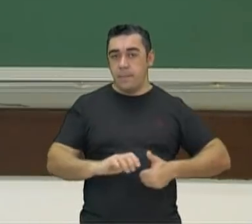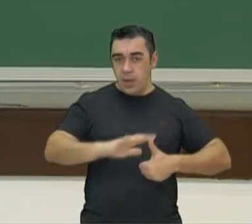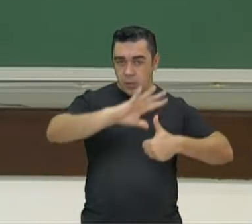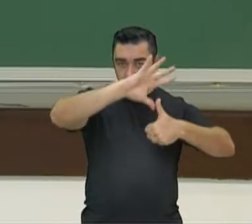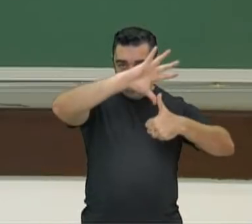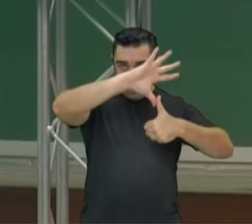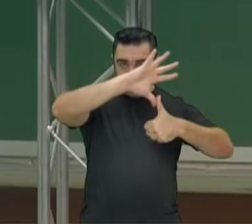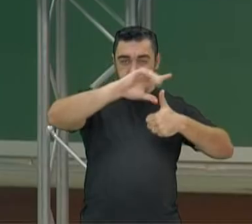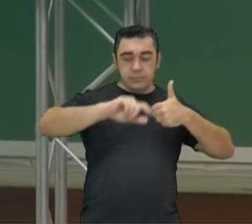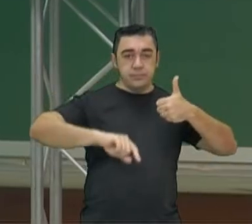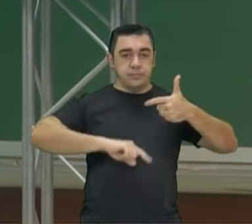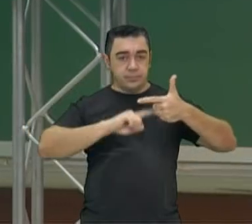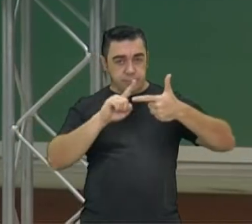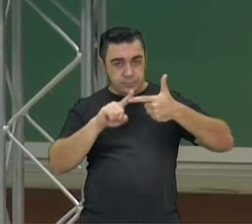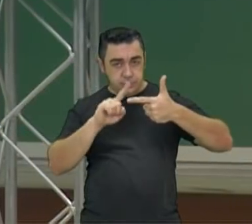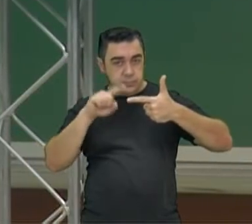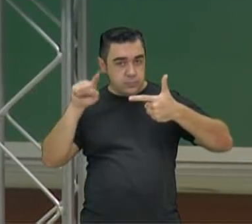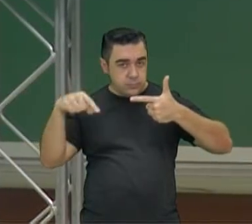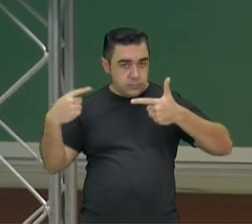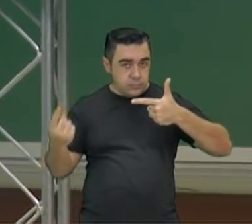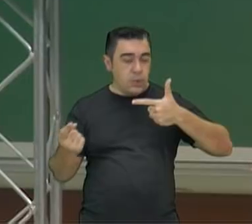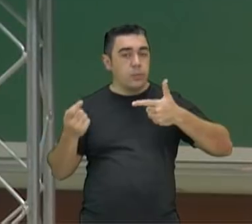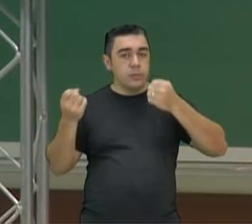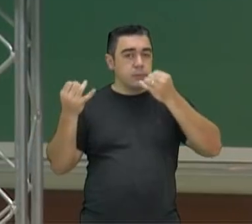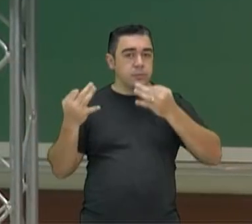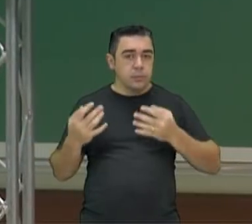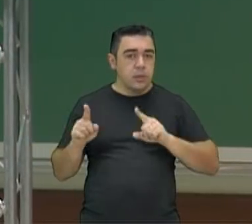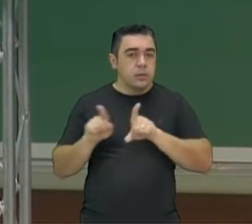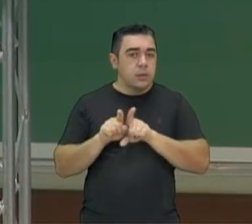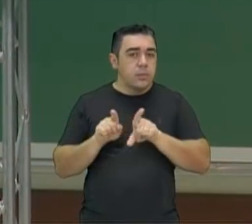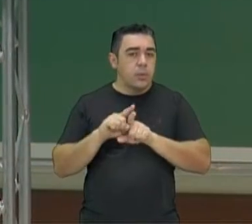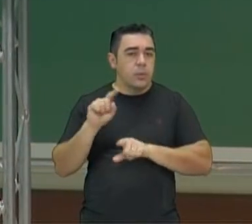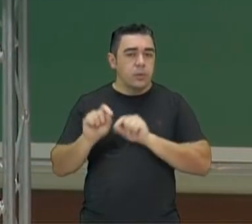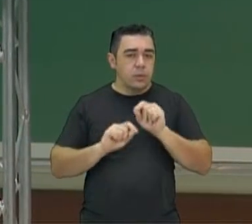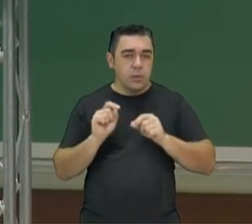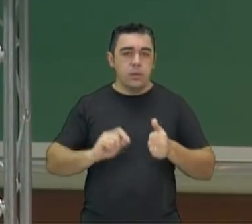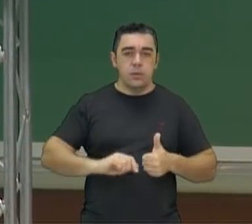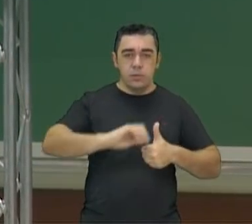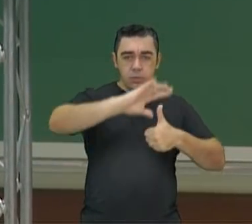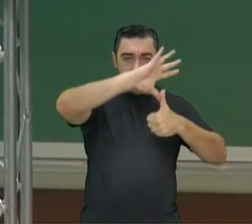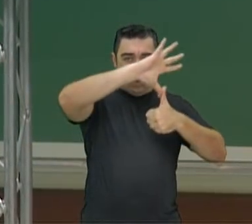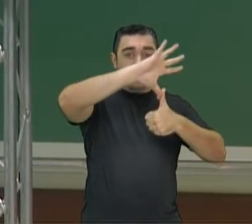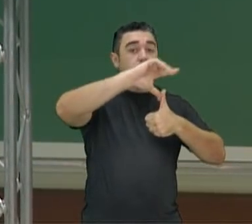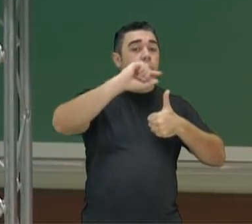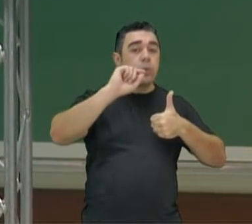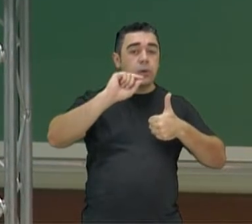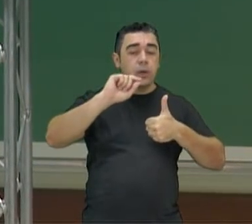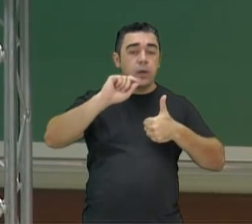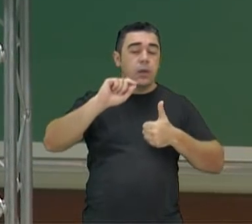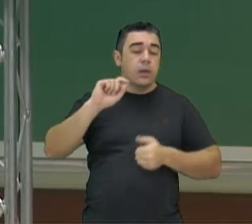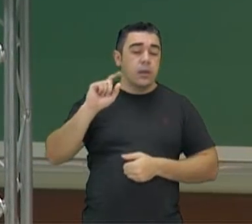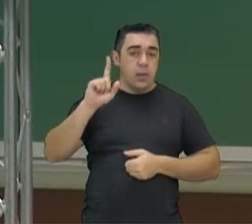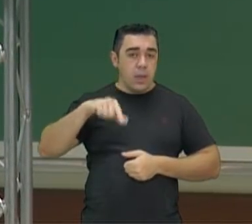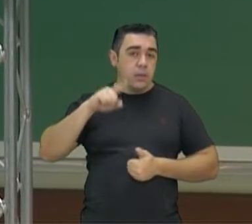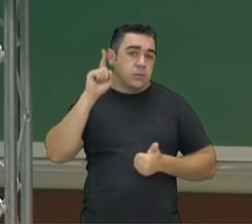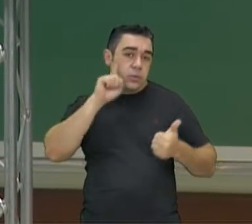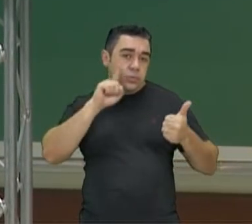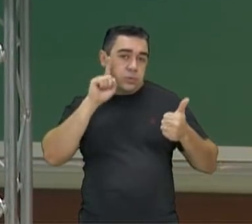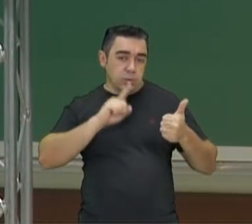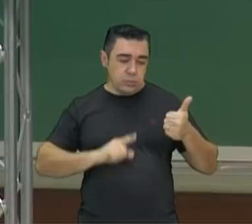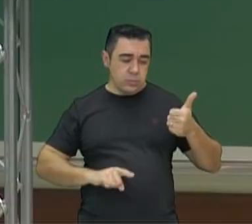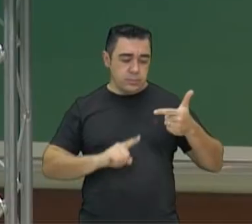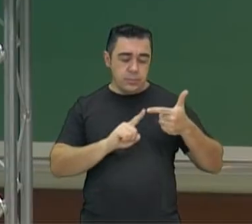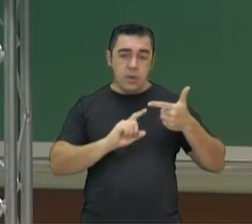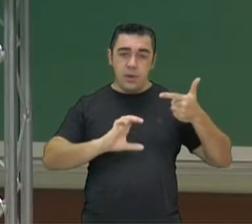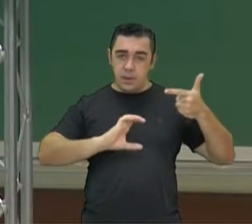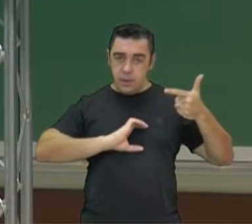Norte e, consequentemente, já que é América do Norte, então a gente vai separar em Estados Unidos, Canadá e México, tá bom?